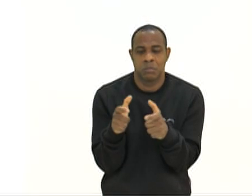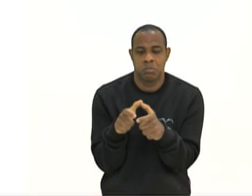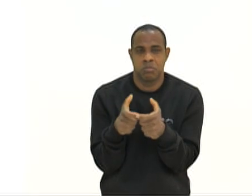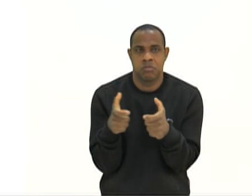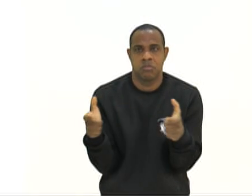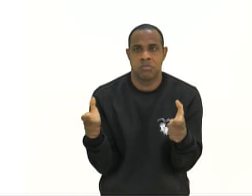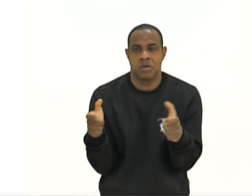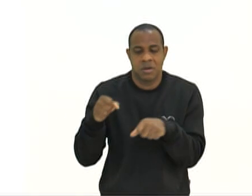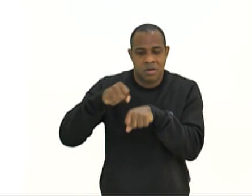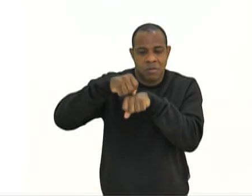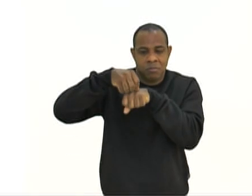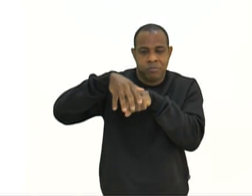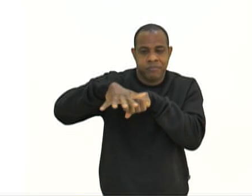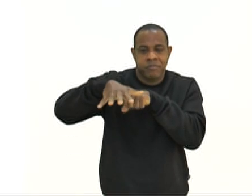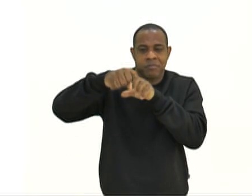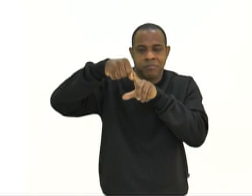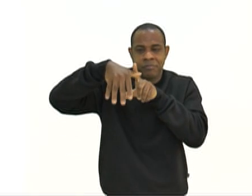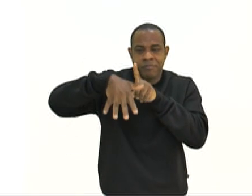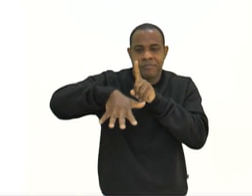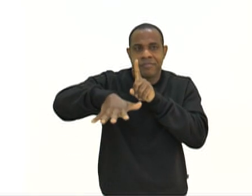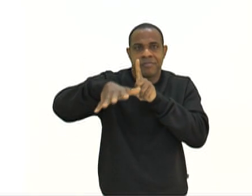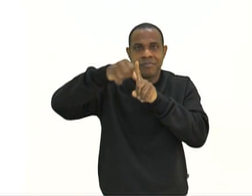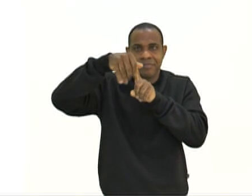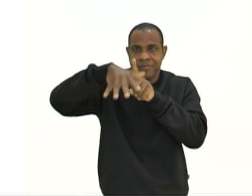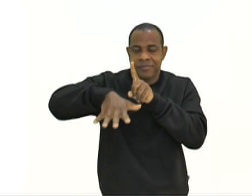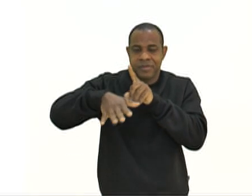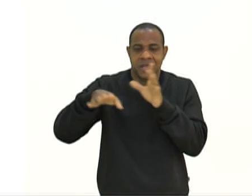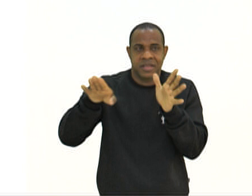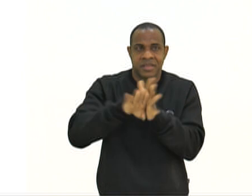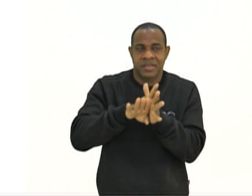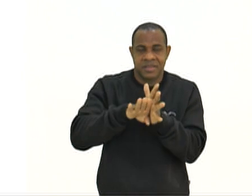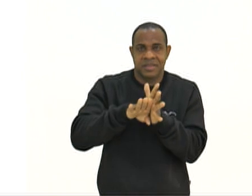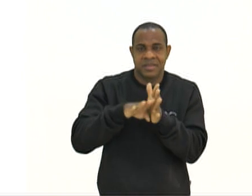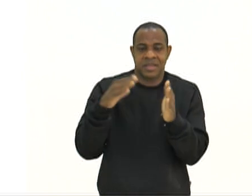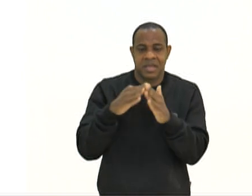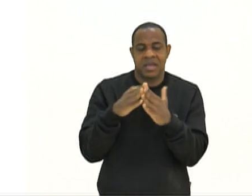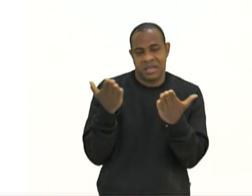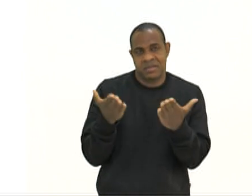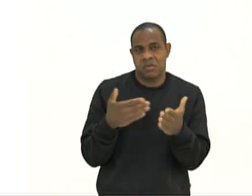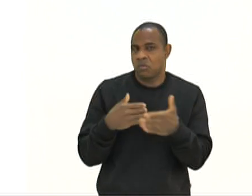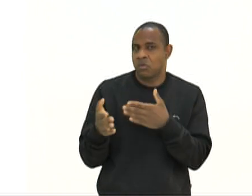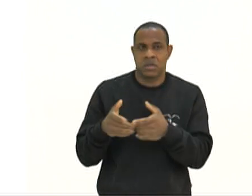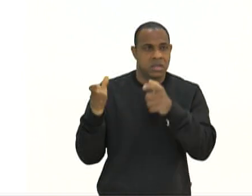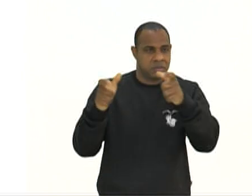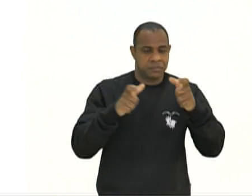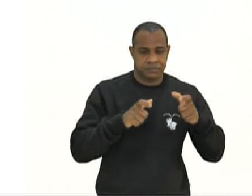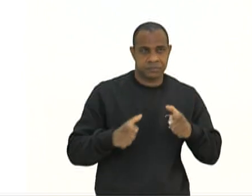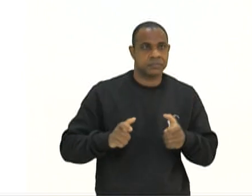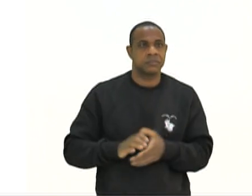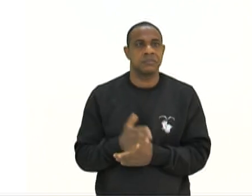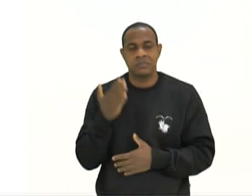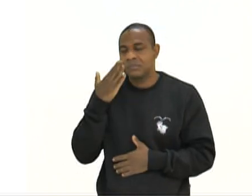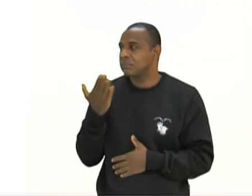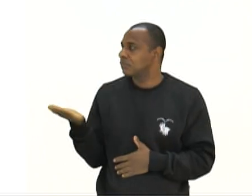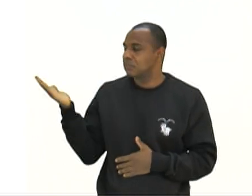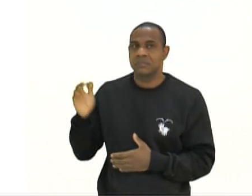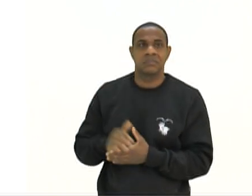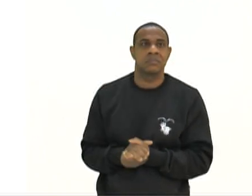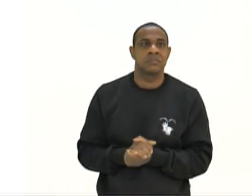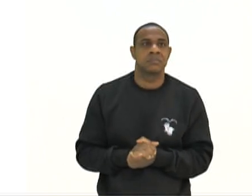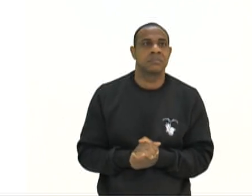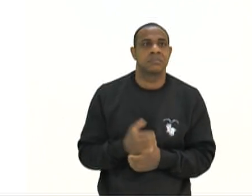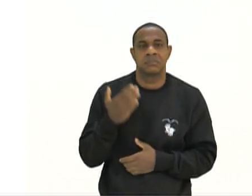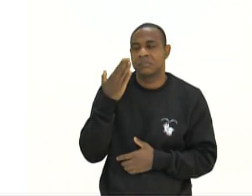sendo transmitida e que chega até você na sua casa, em qualquer ponto que você esteja do nosso querido Paraná. Então, o que temos aqui